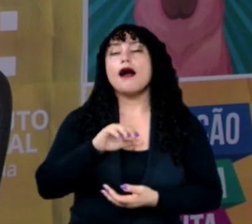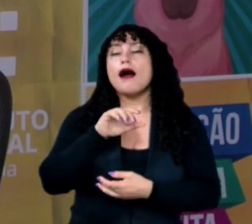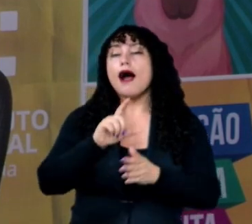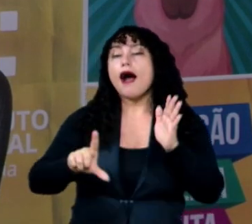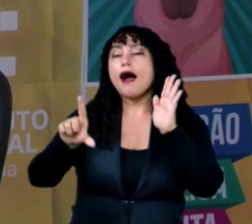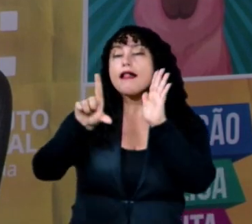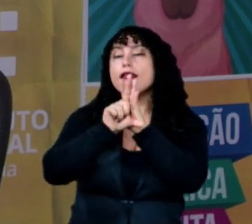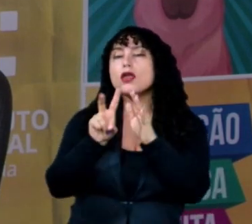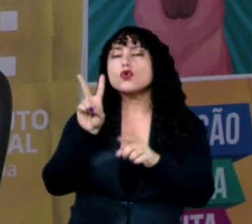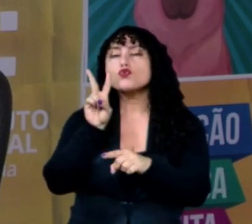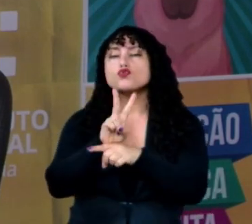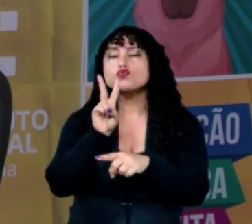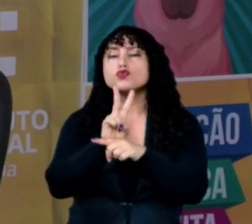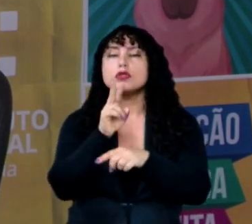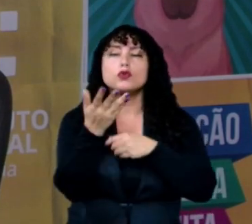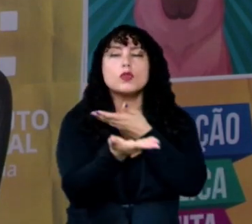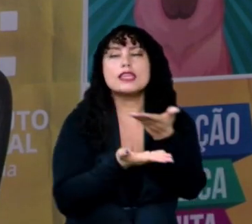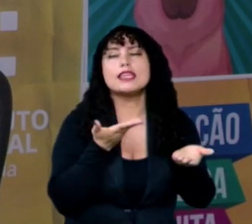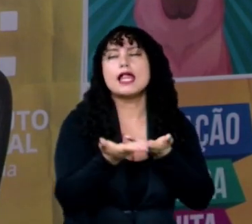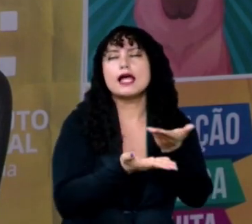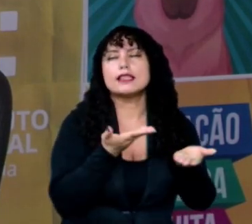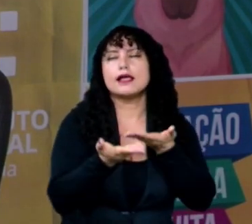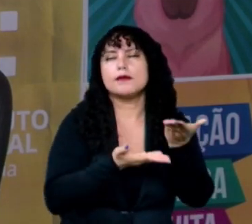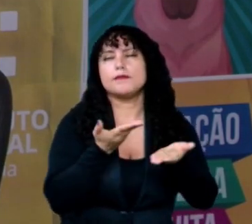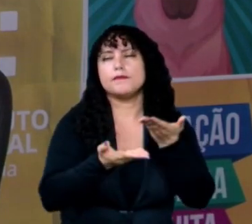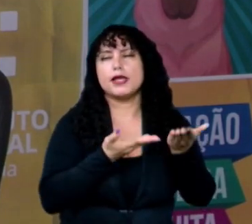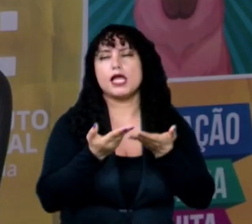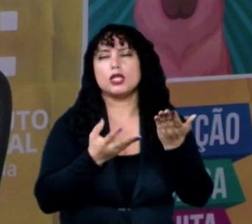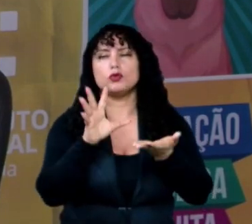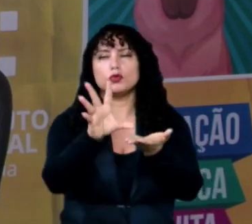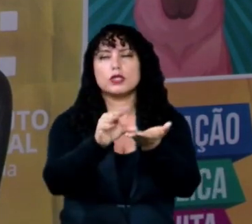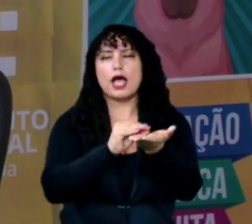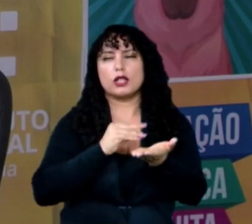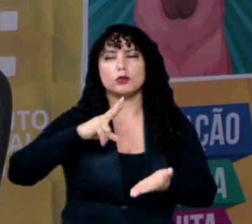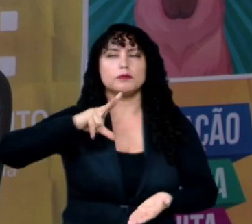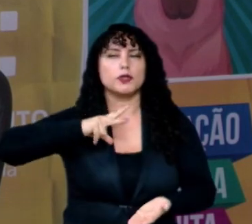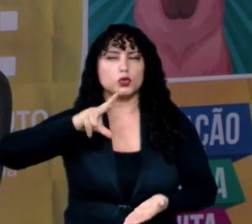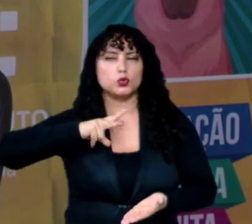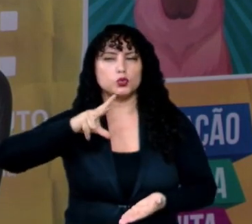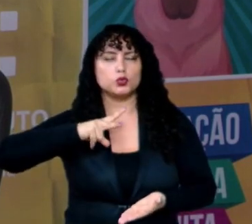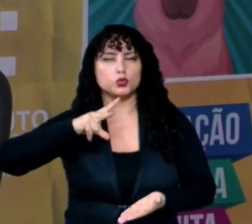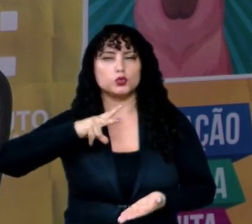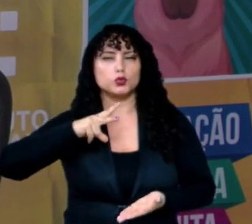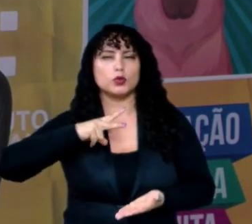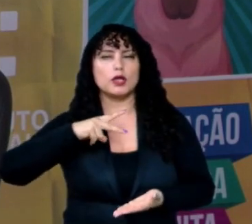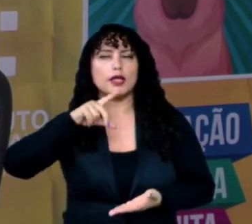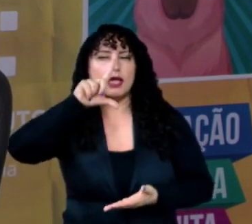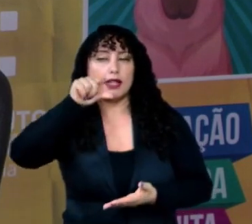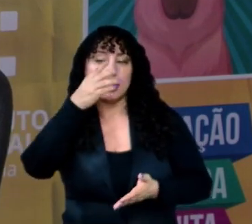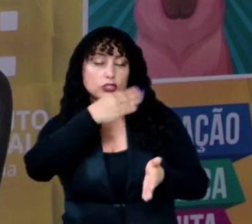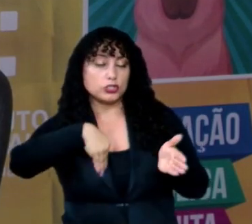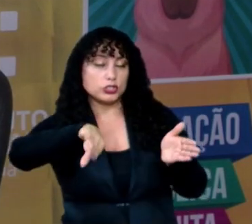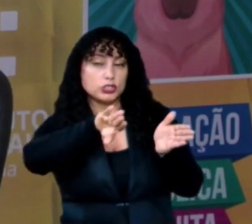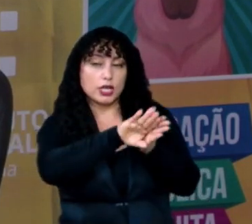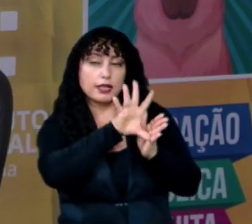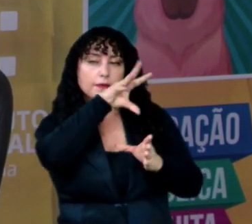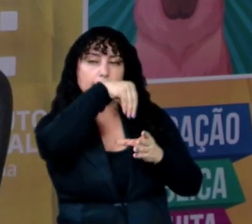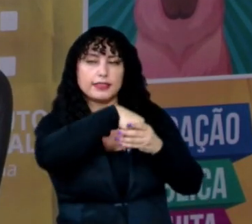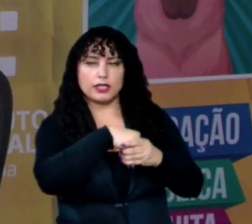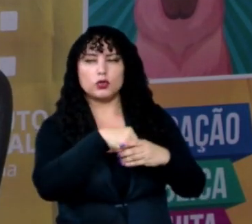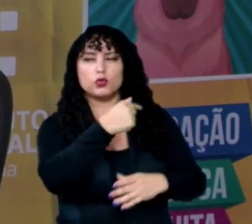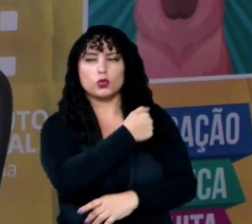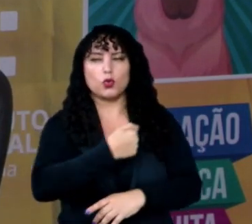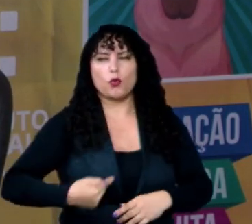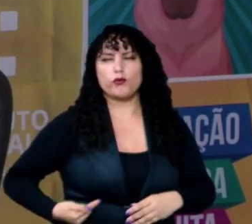ela cuida do tratamento do dado pessoal, né? Então, como esse dado, ele chega para dentro do